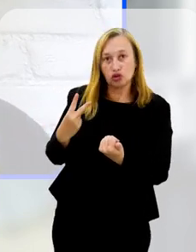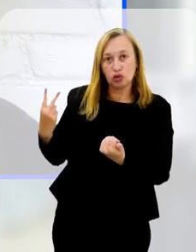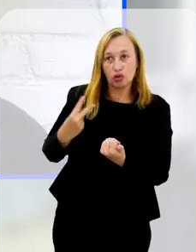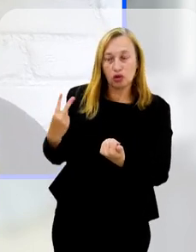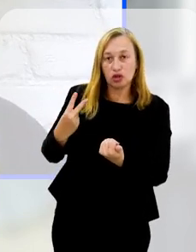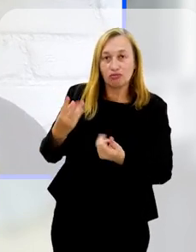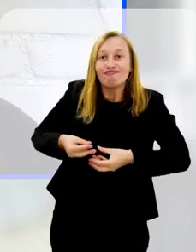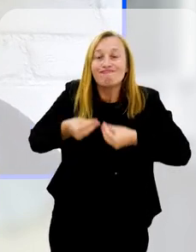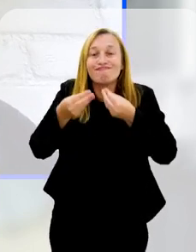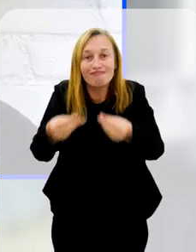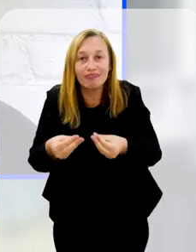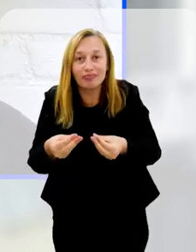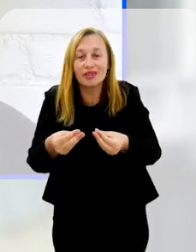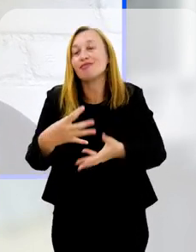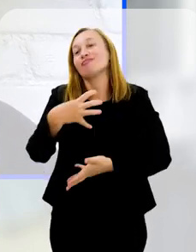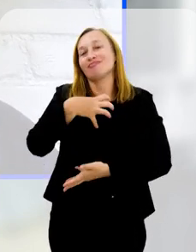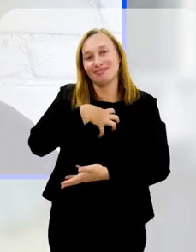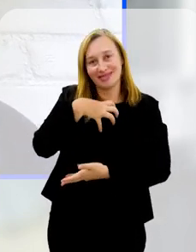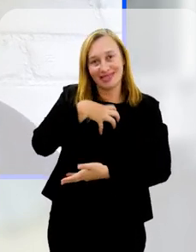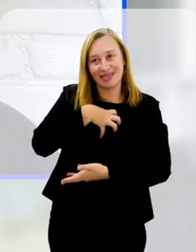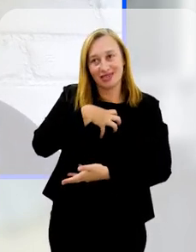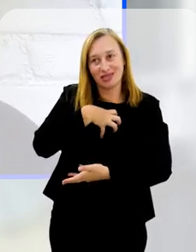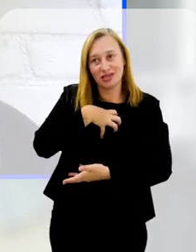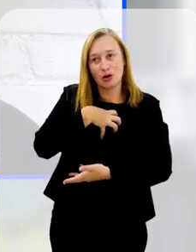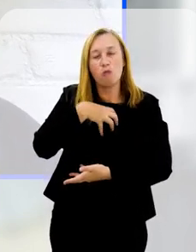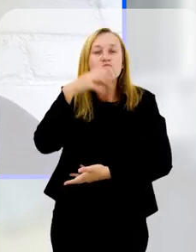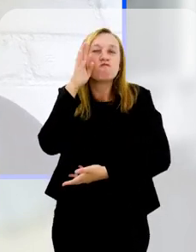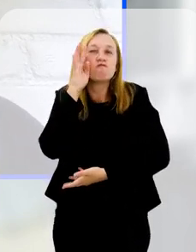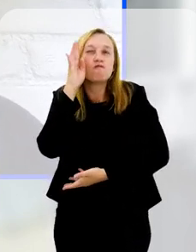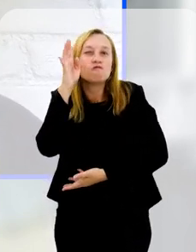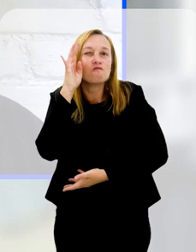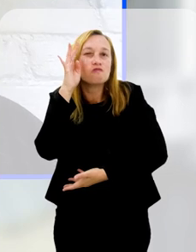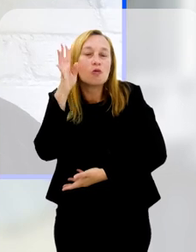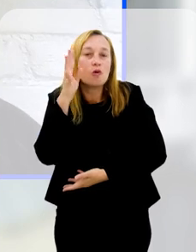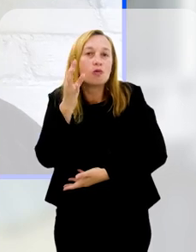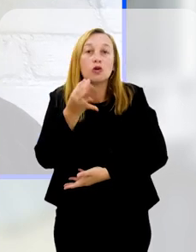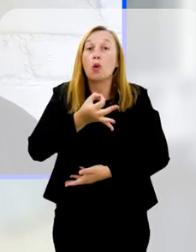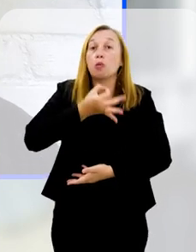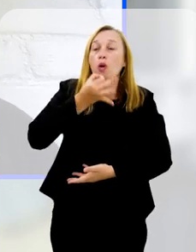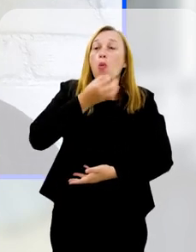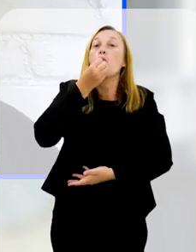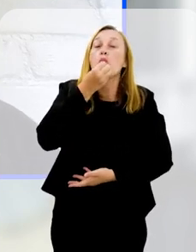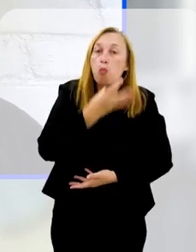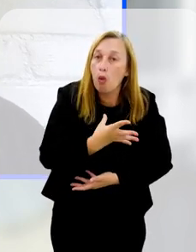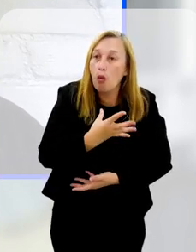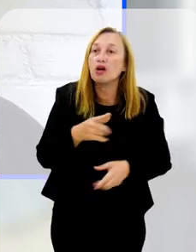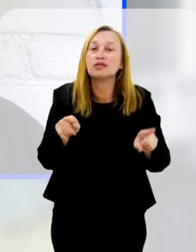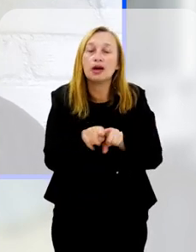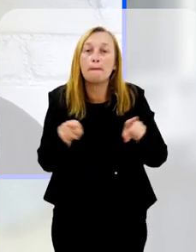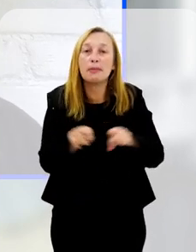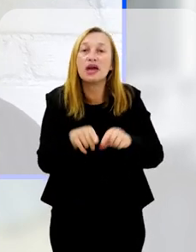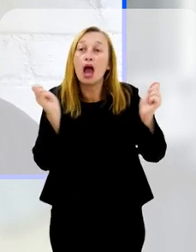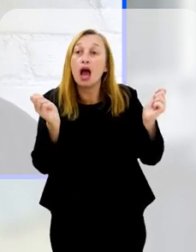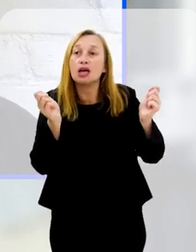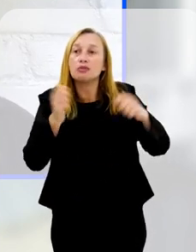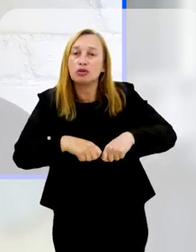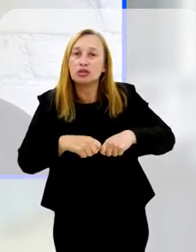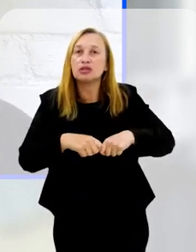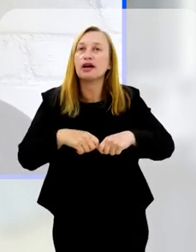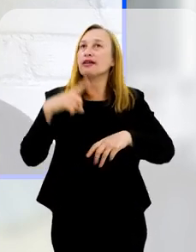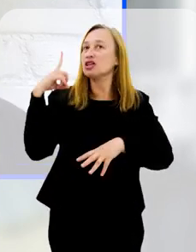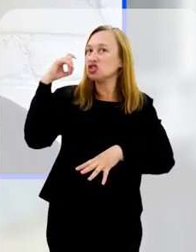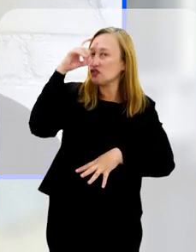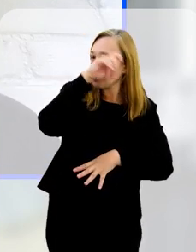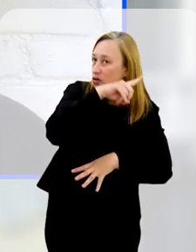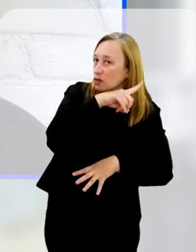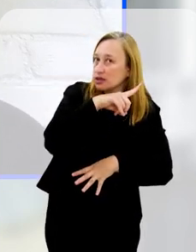gente esteja dando, seja nesse sentido, uma reflexão crítica também sobre as possibilidades,